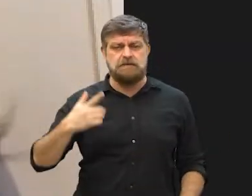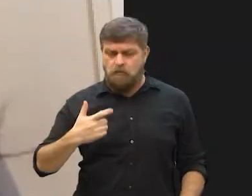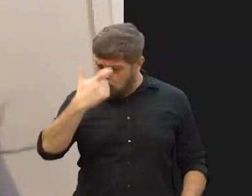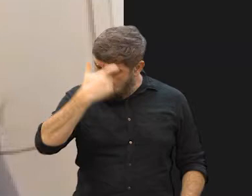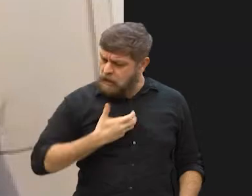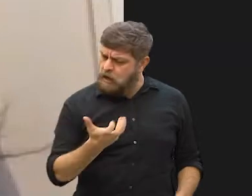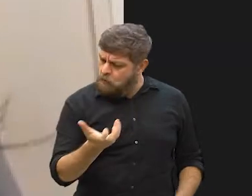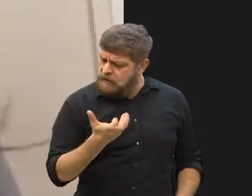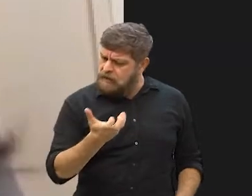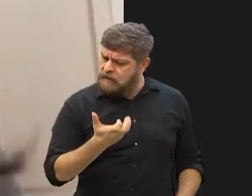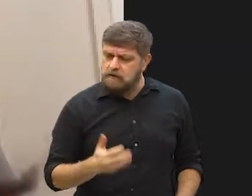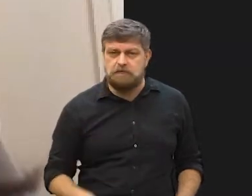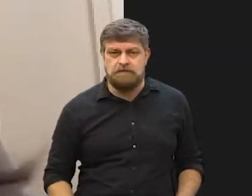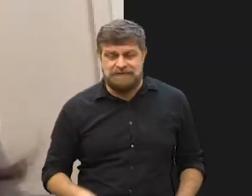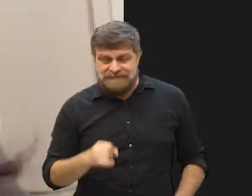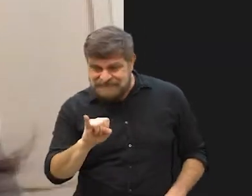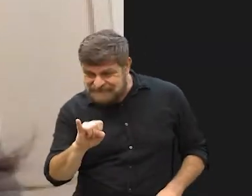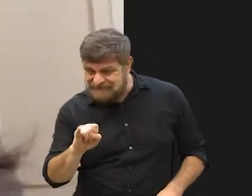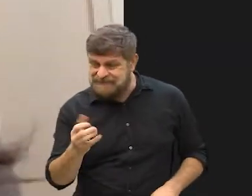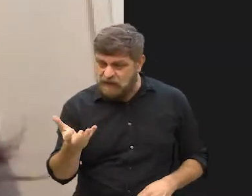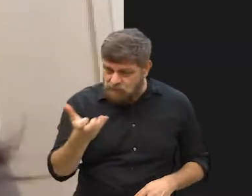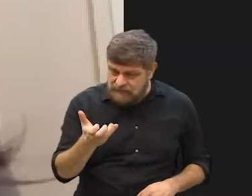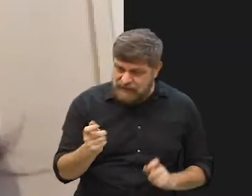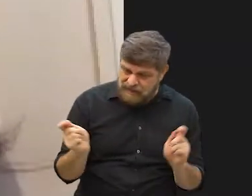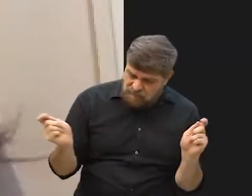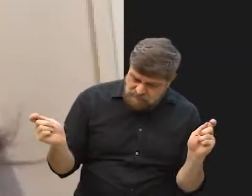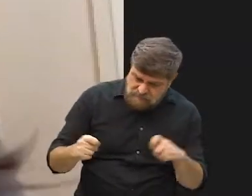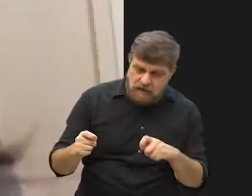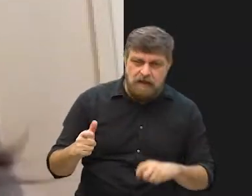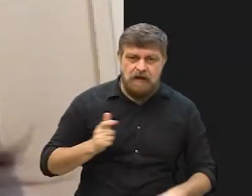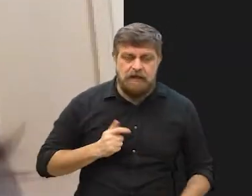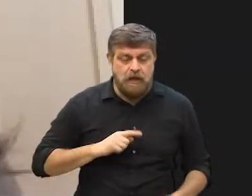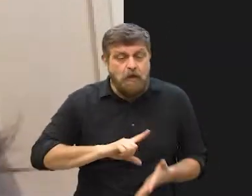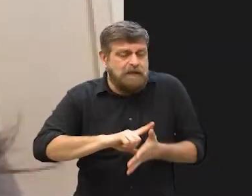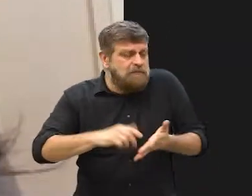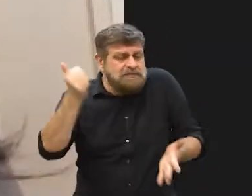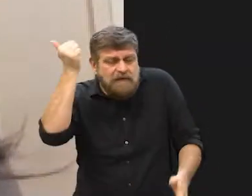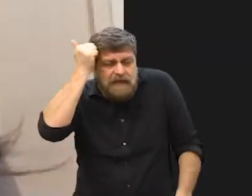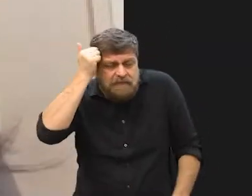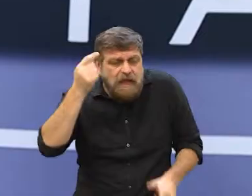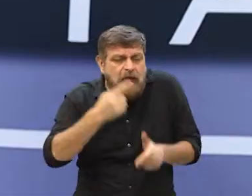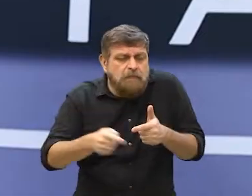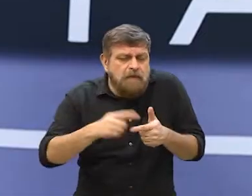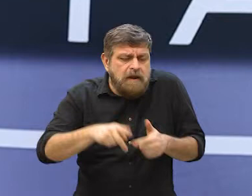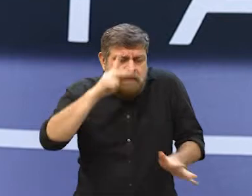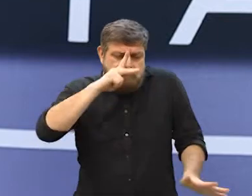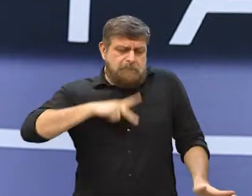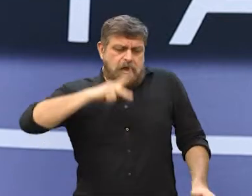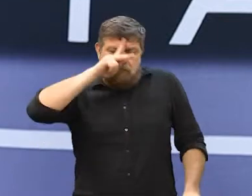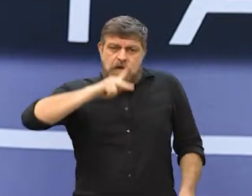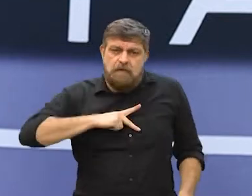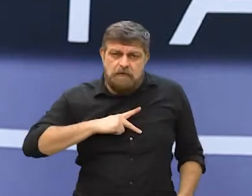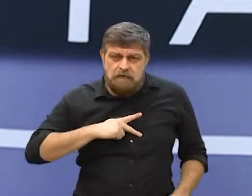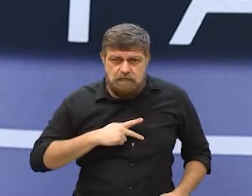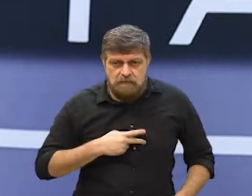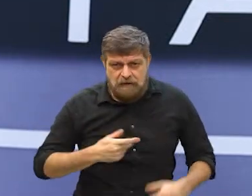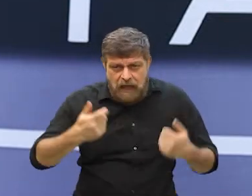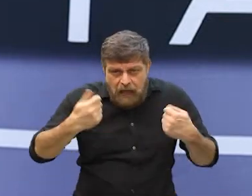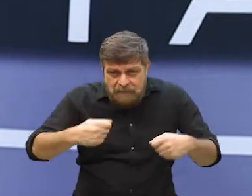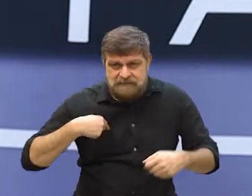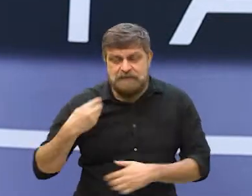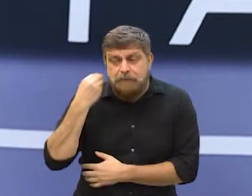eu quero fazer. Se eu quero, eu posso até me arrepender depois, mas eu acho que a gente tem que passar por